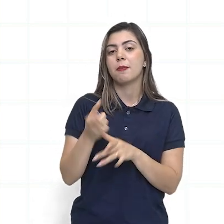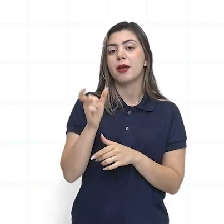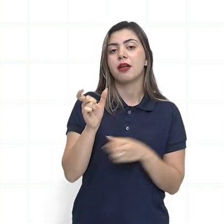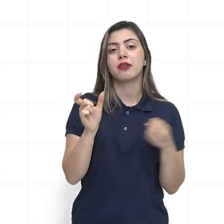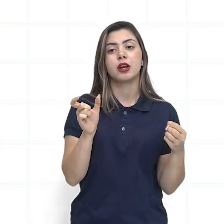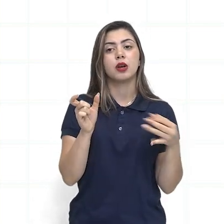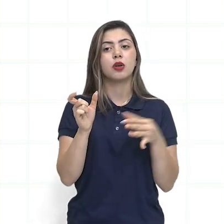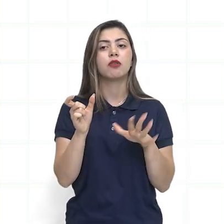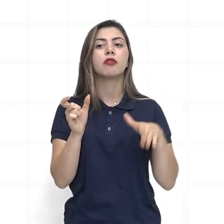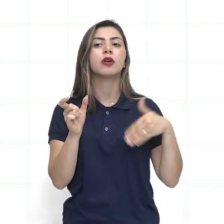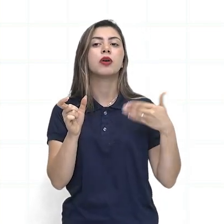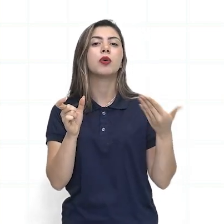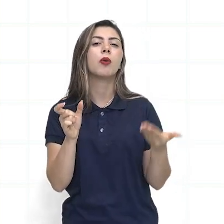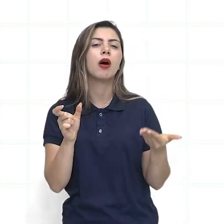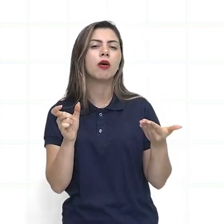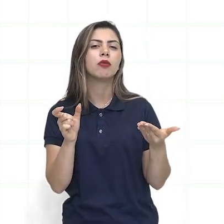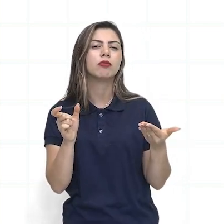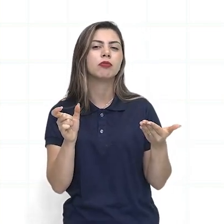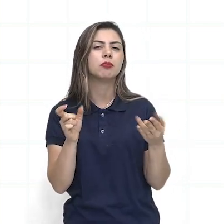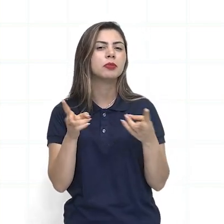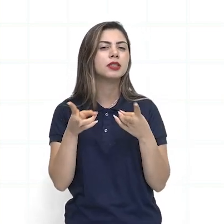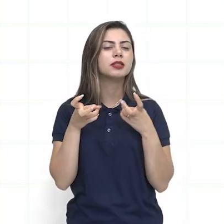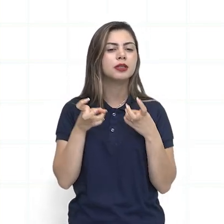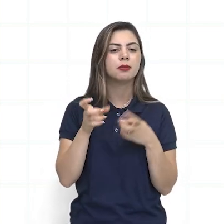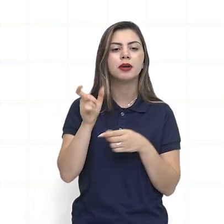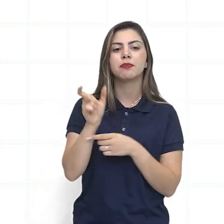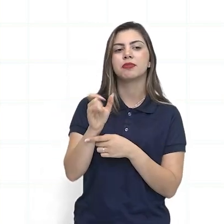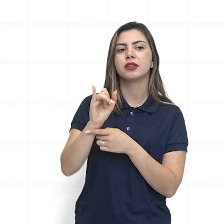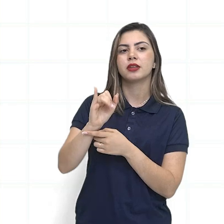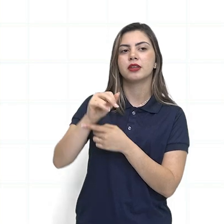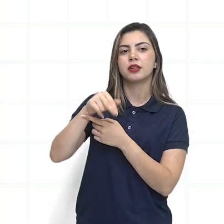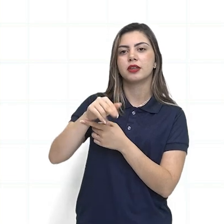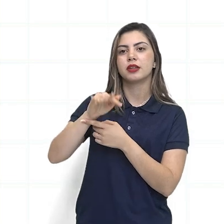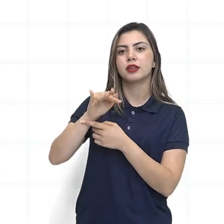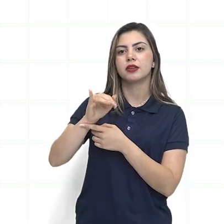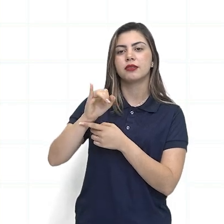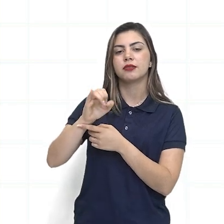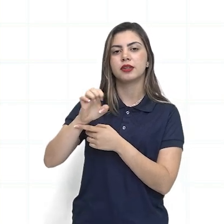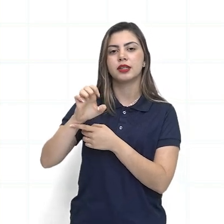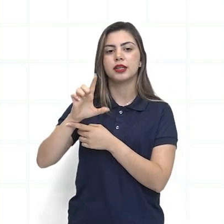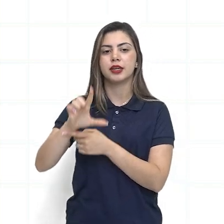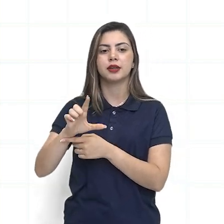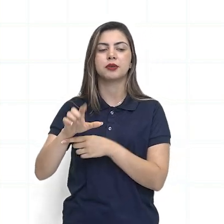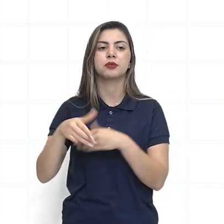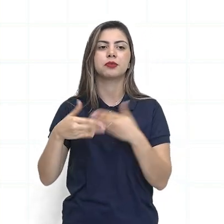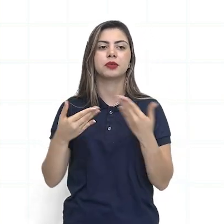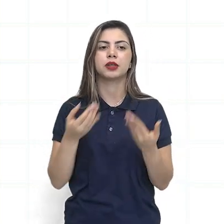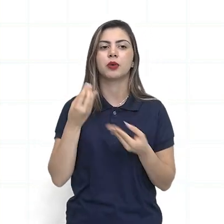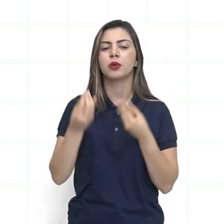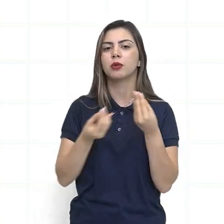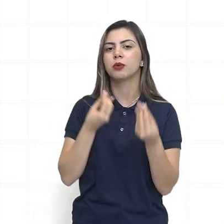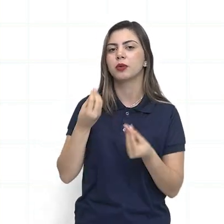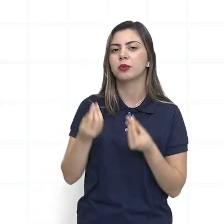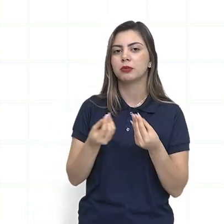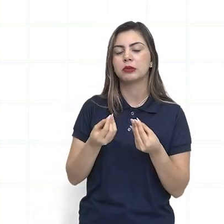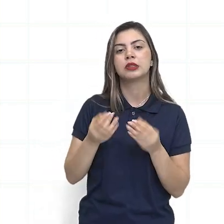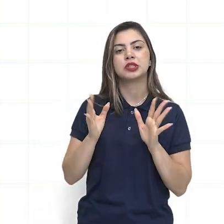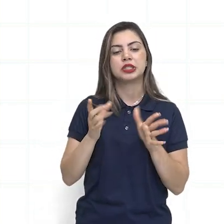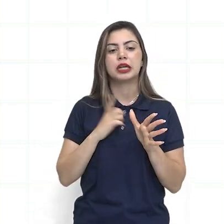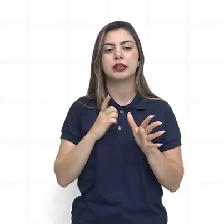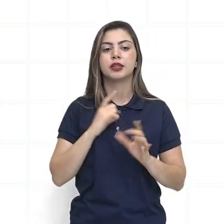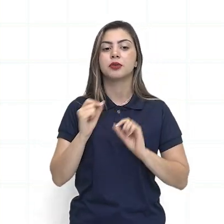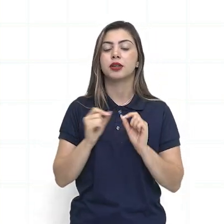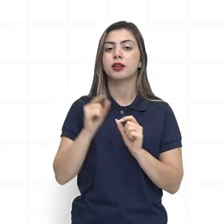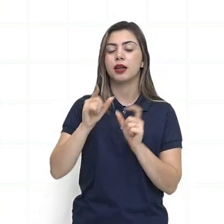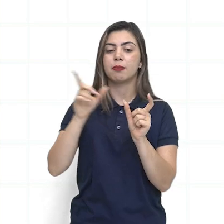Qual foi a nova palavra que eu criei aqui? Infiel. E eu, naturalmente, já, com a junção